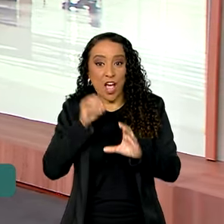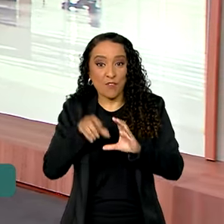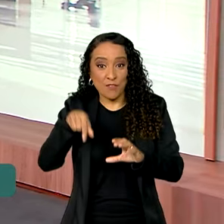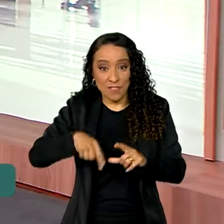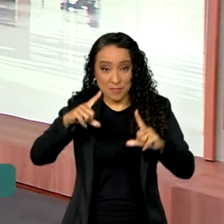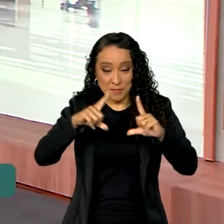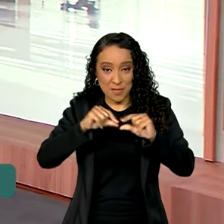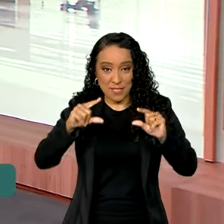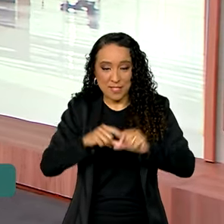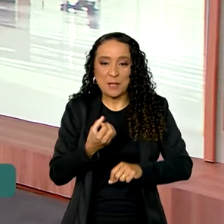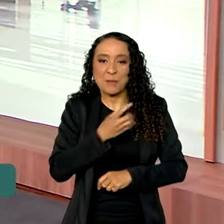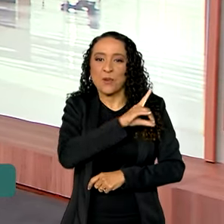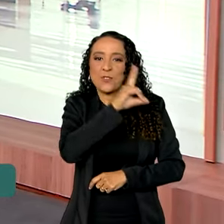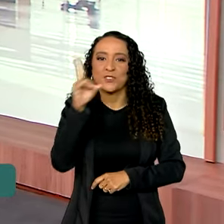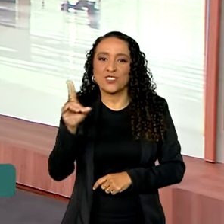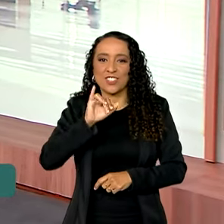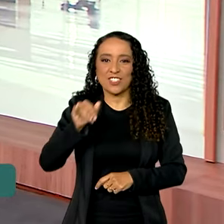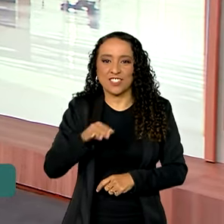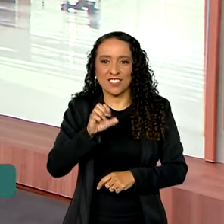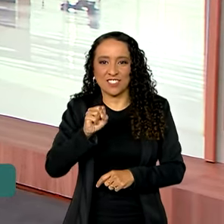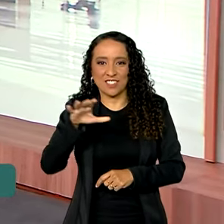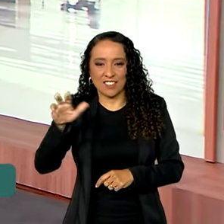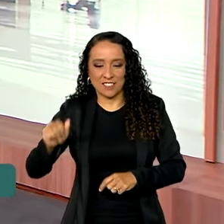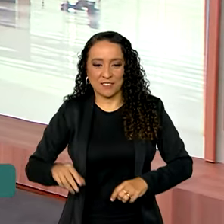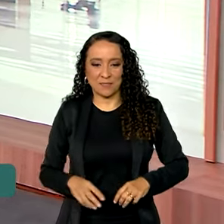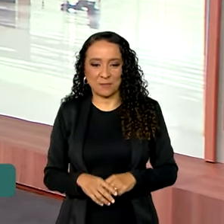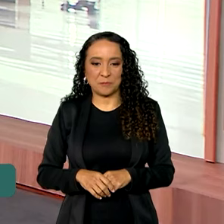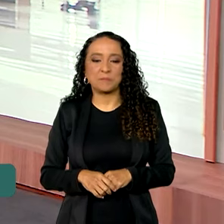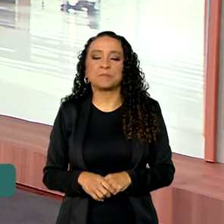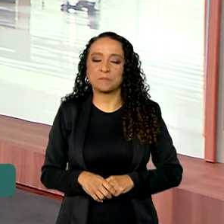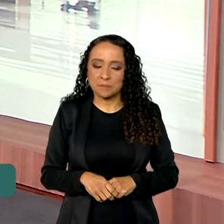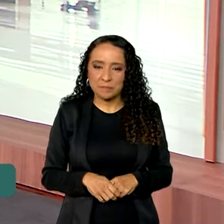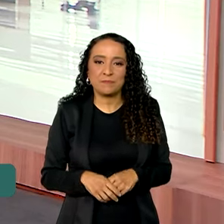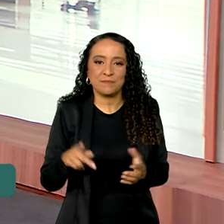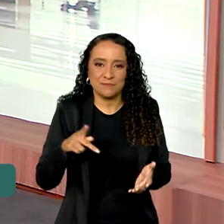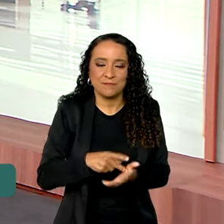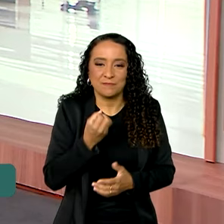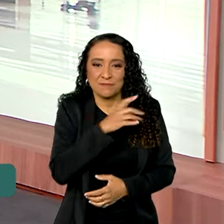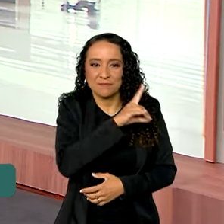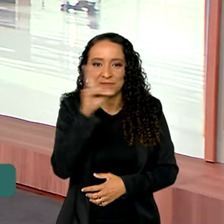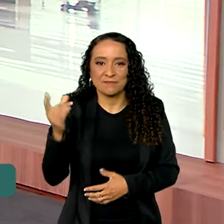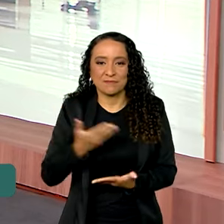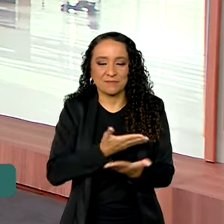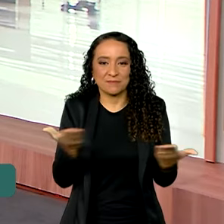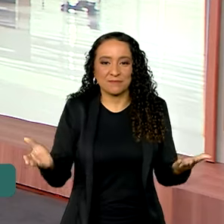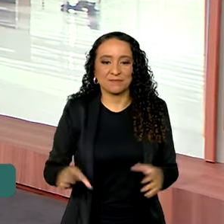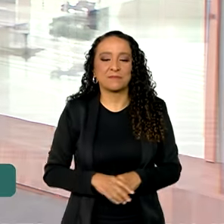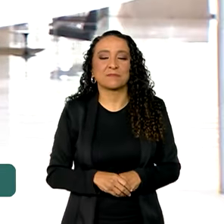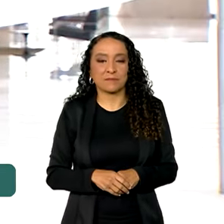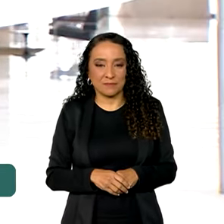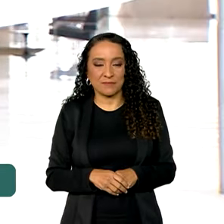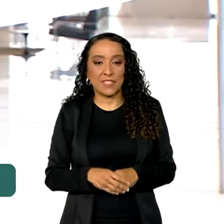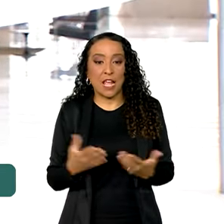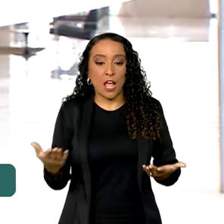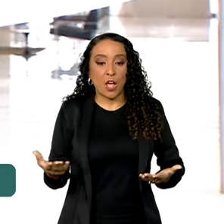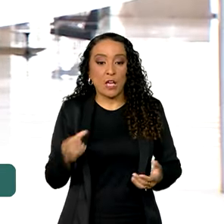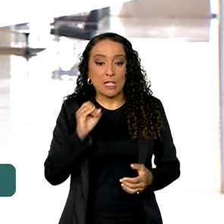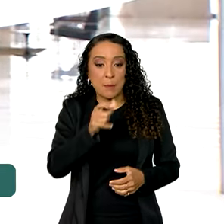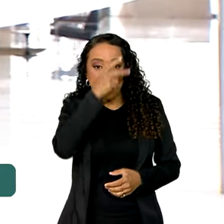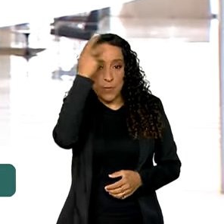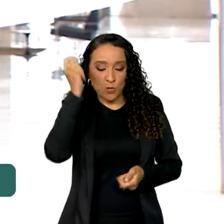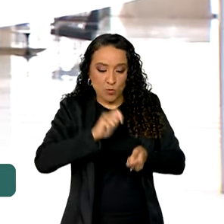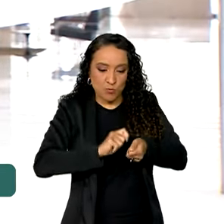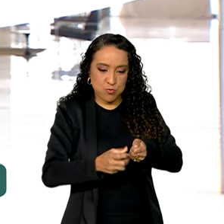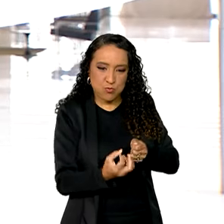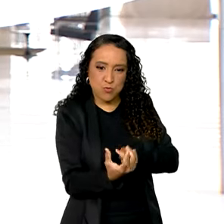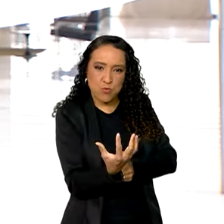aqui de Brasília. Bom dia, Jéssica. É isso, Vanessa. Bom dia para você, bom dia a todos. Agora, quem causar